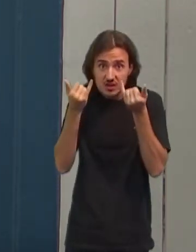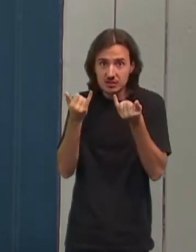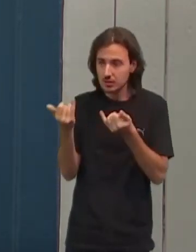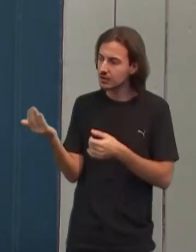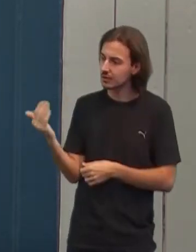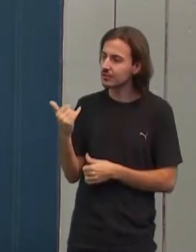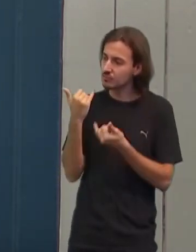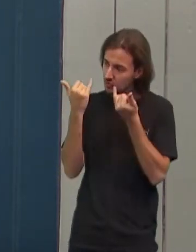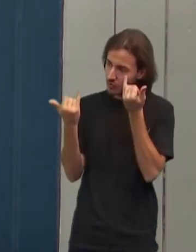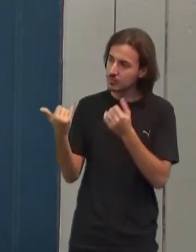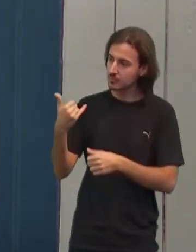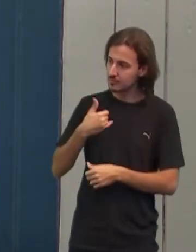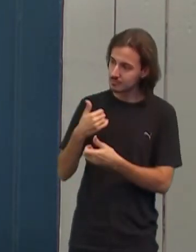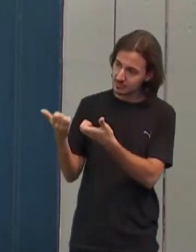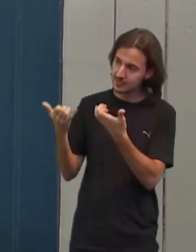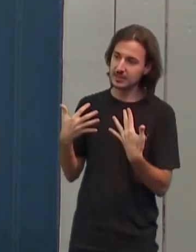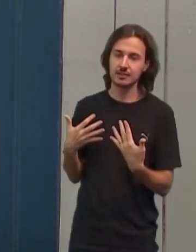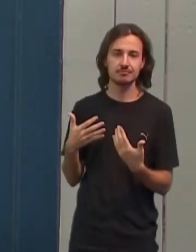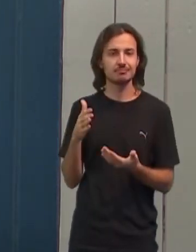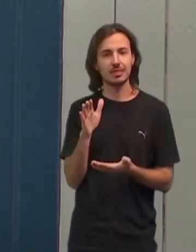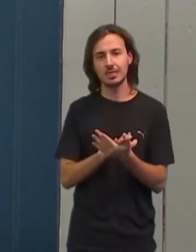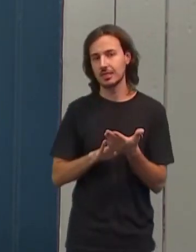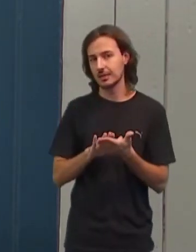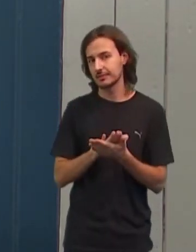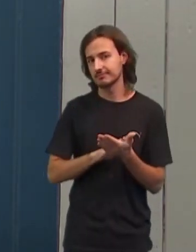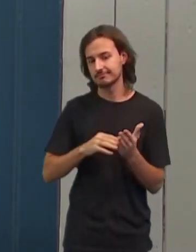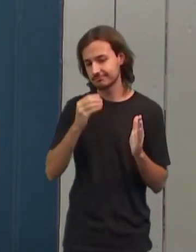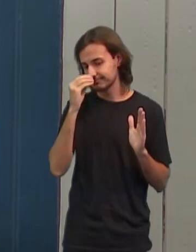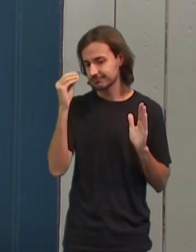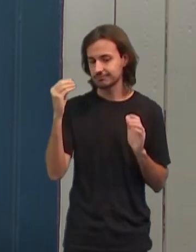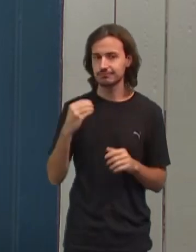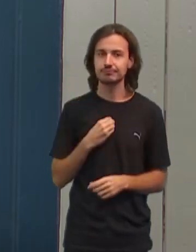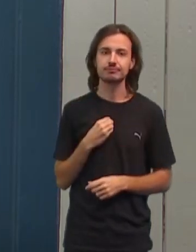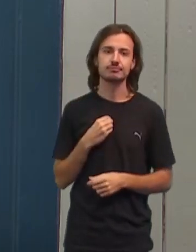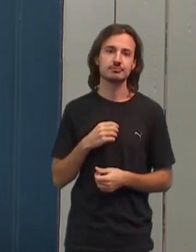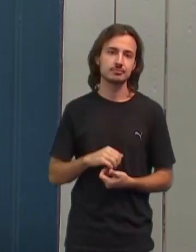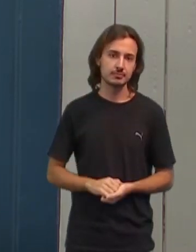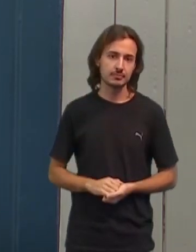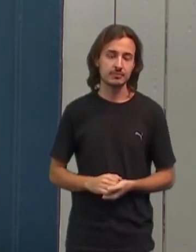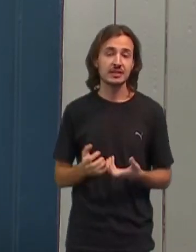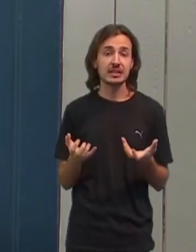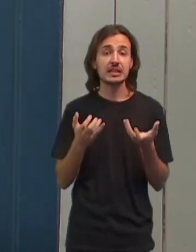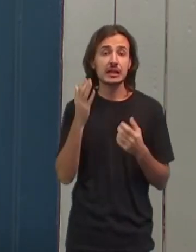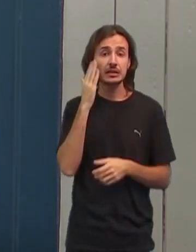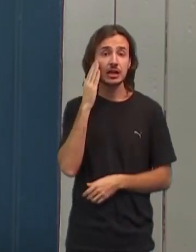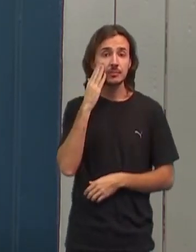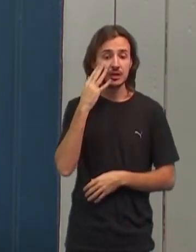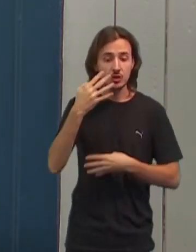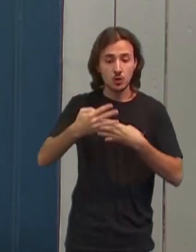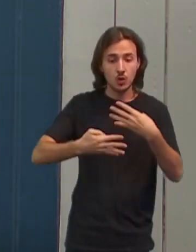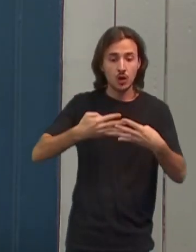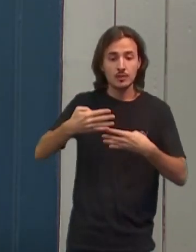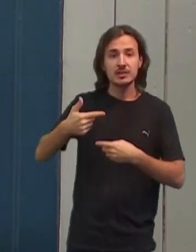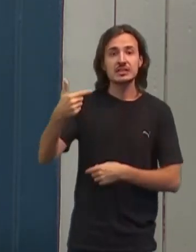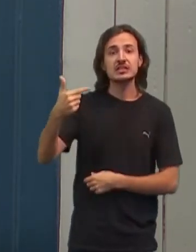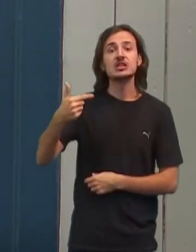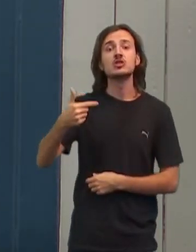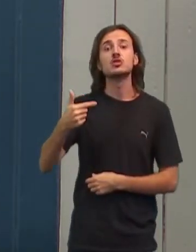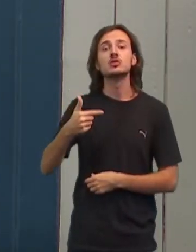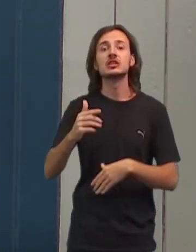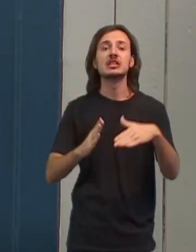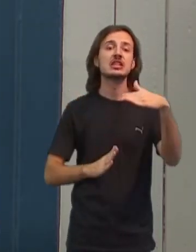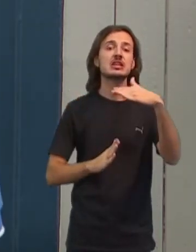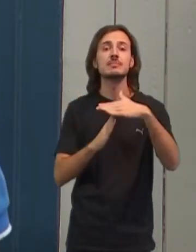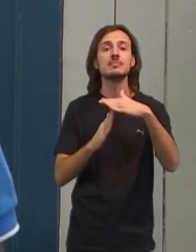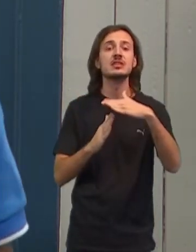ela. Nós queremos saber, no segundo quadrimestre do ano passado, qual foi o limite prudencial que até hoje